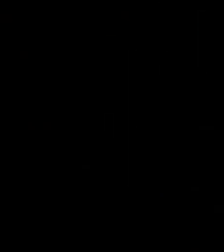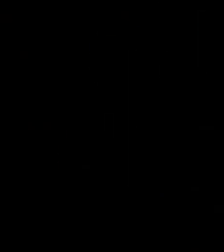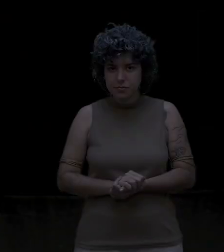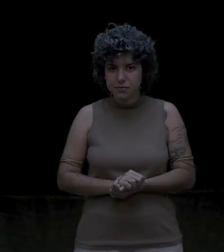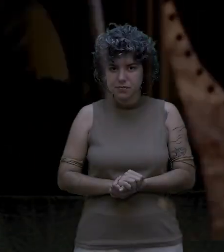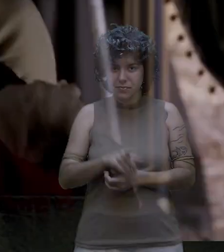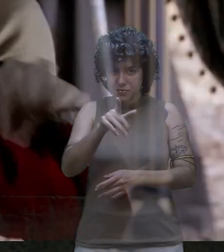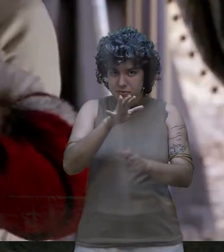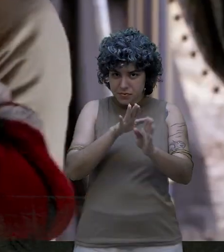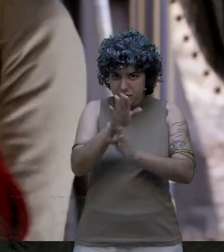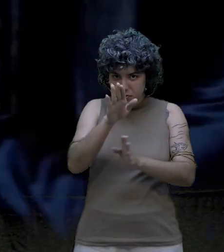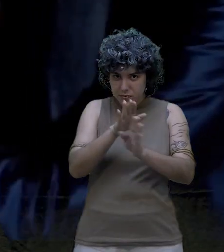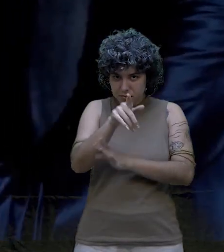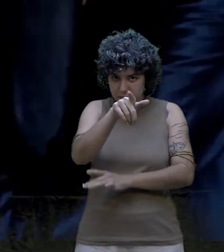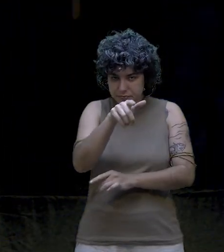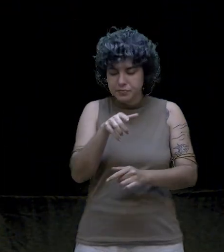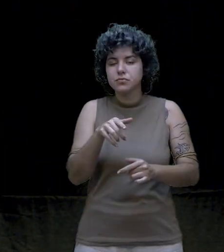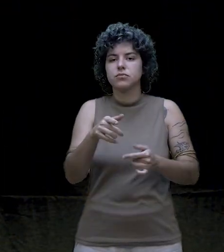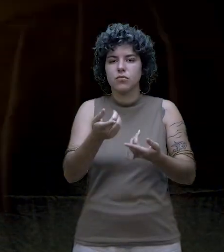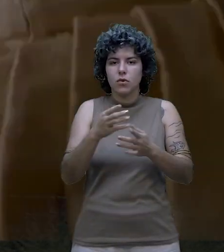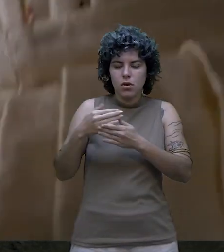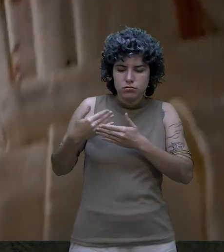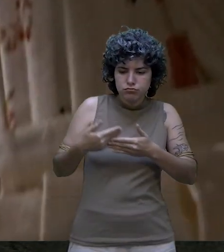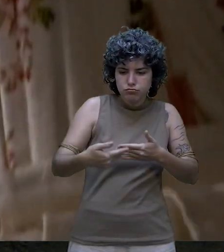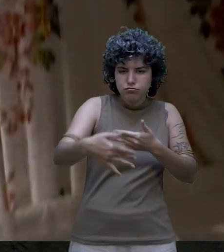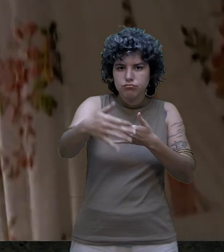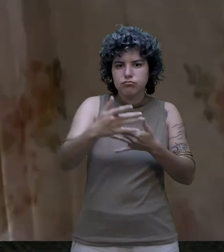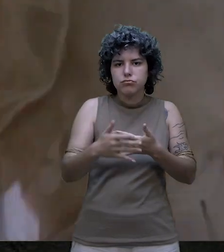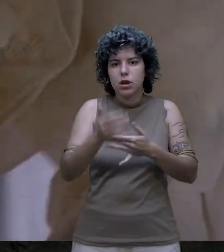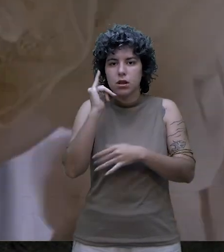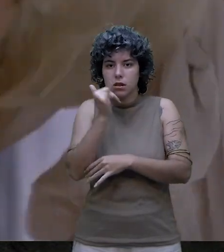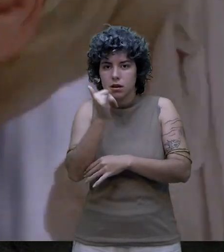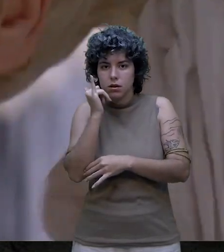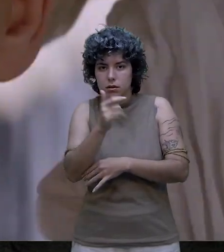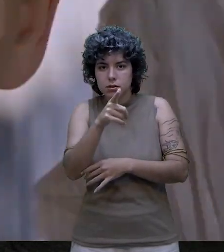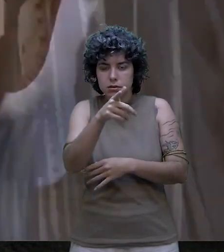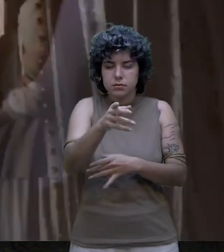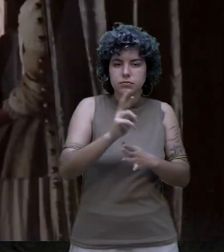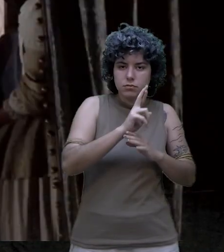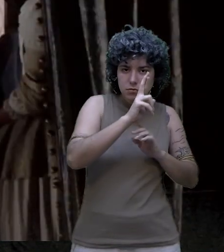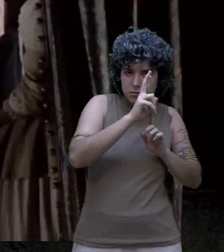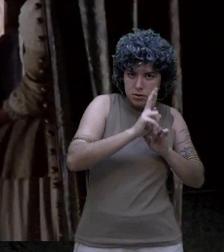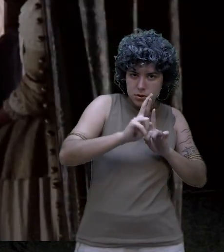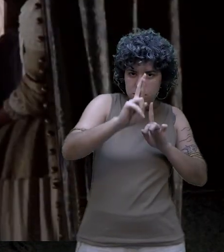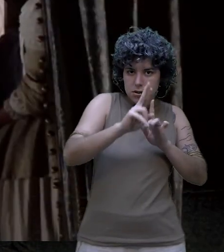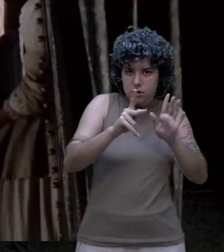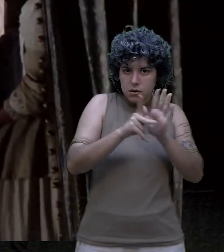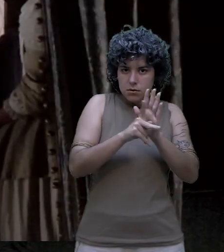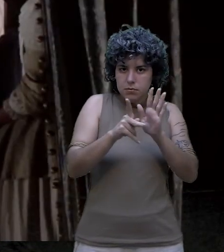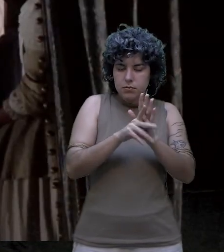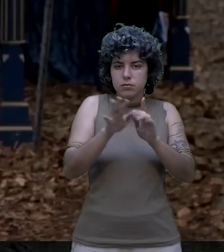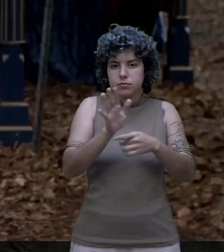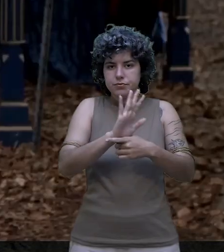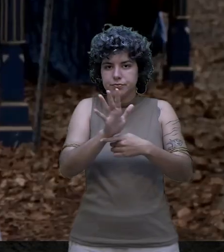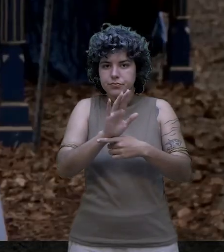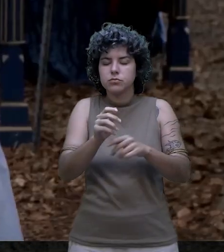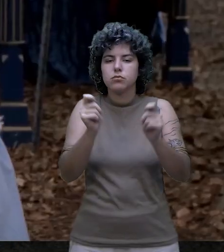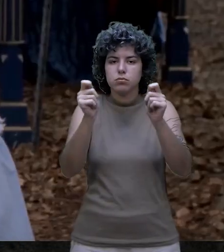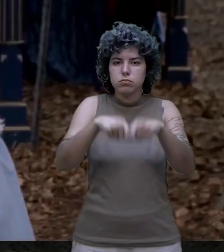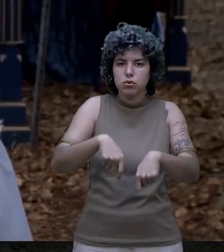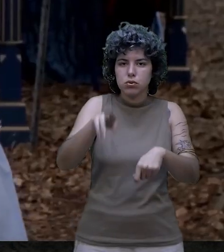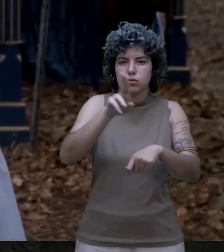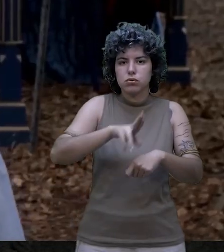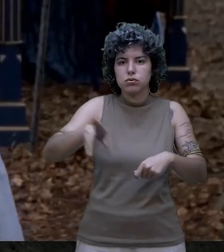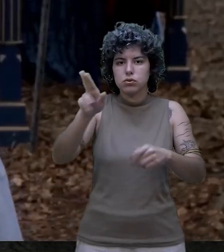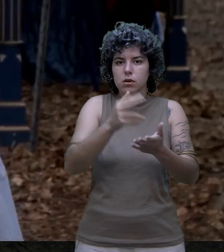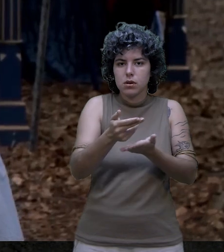Para auxiliar na composição da narrativa, a direção de um filme pode dispor de vários instrumentos, dentre eles o desenho de som. Em Maria